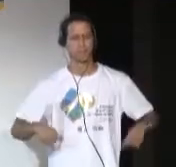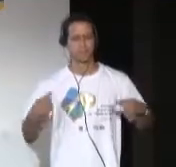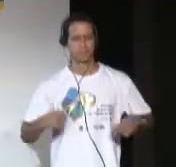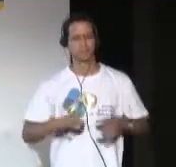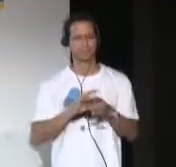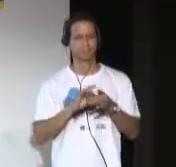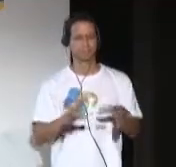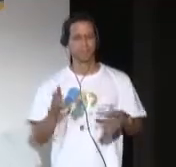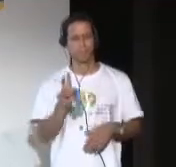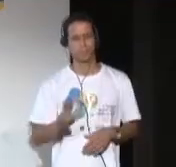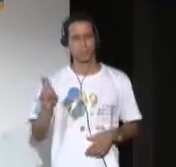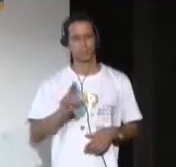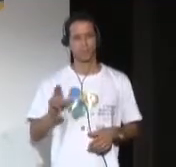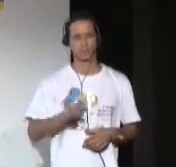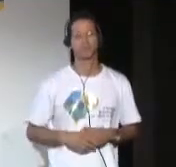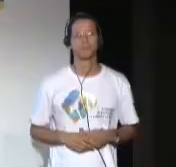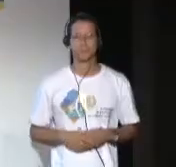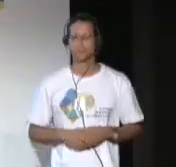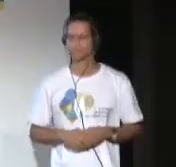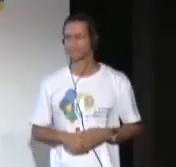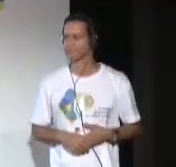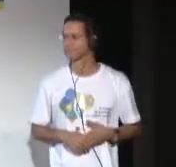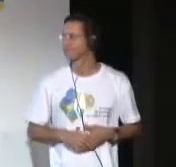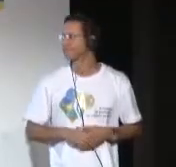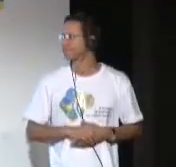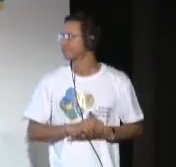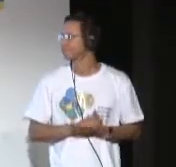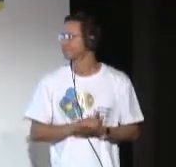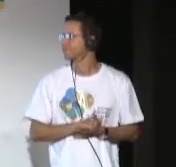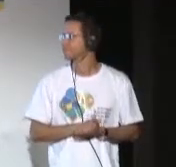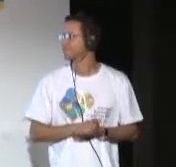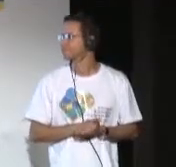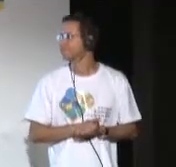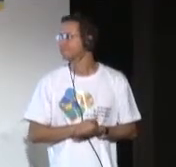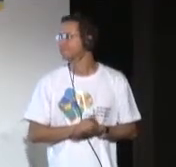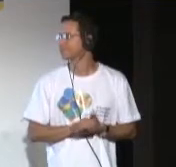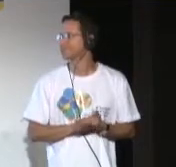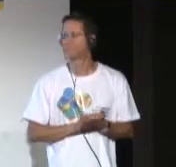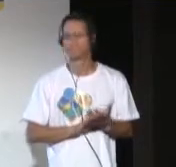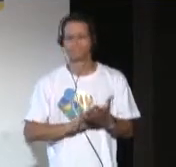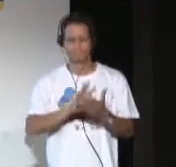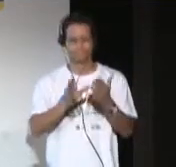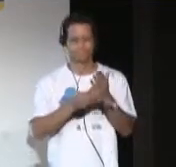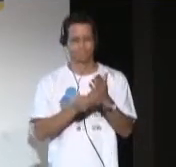a disposição de usá-la. Obrigado. O senhor quer comentar, por favor?